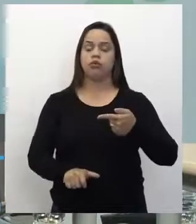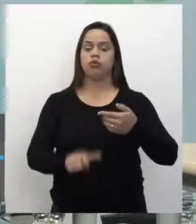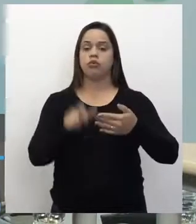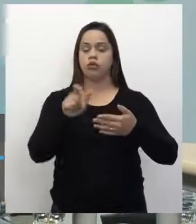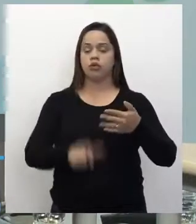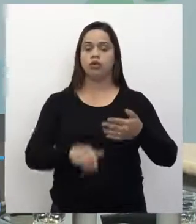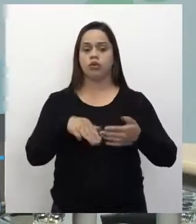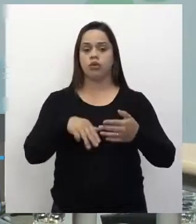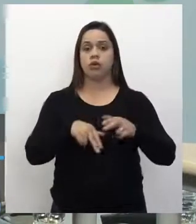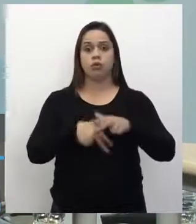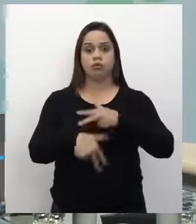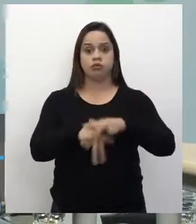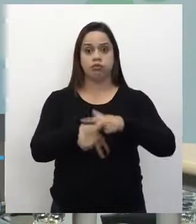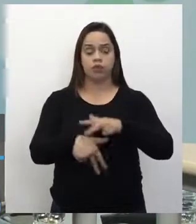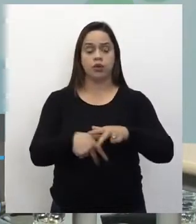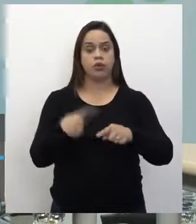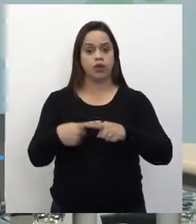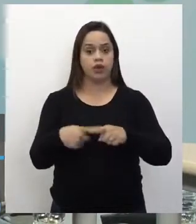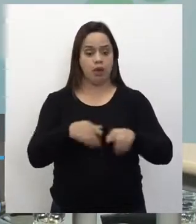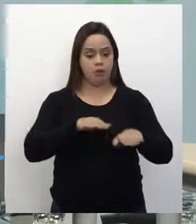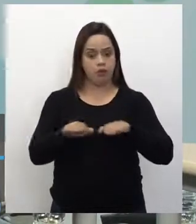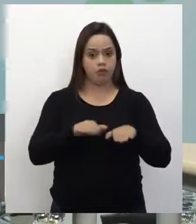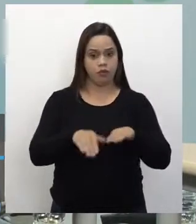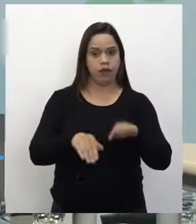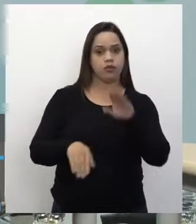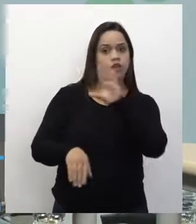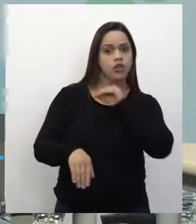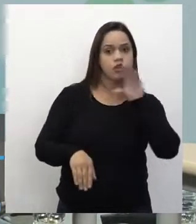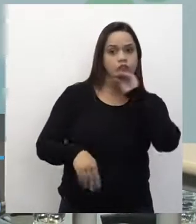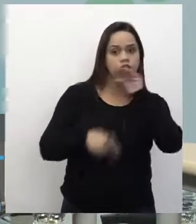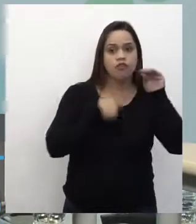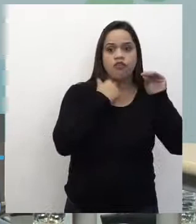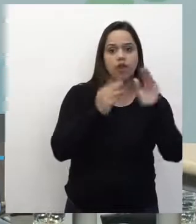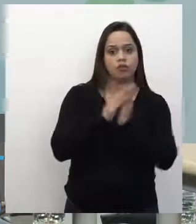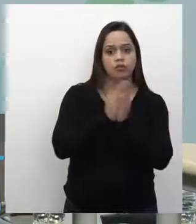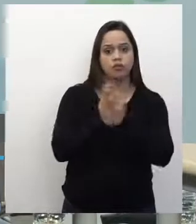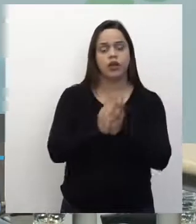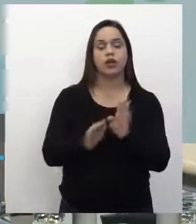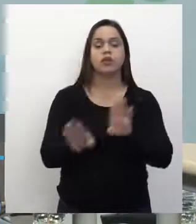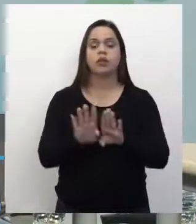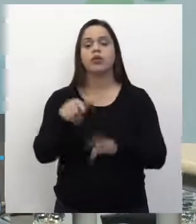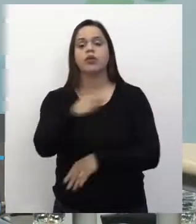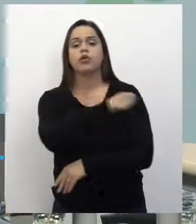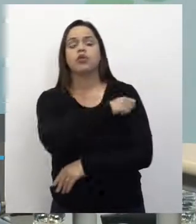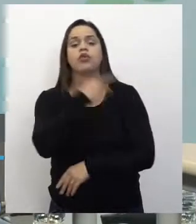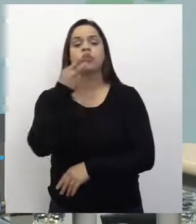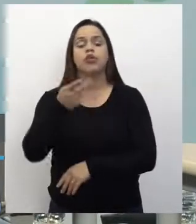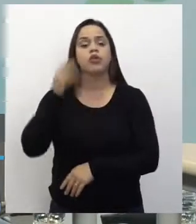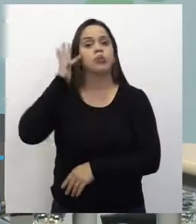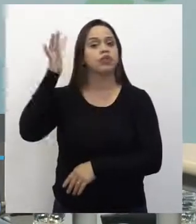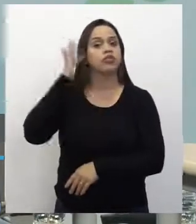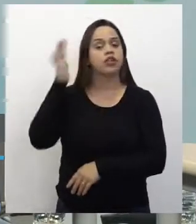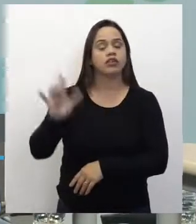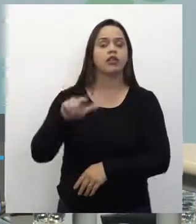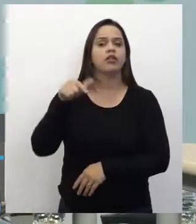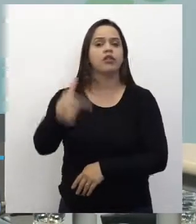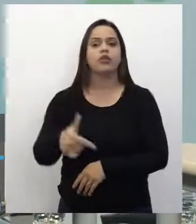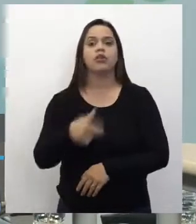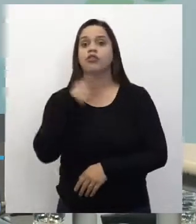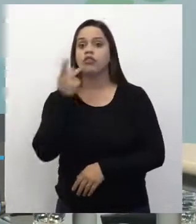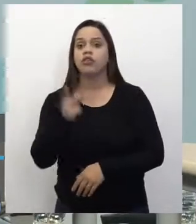movimentando e fazendo a voz do boneco. O André, a imaginação. A Tainá,